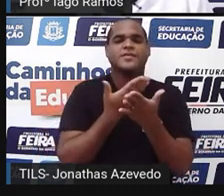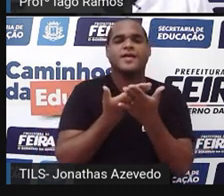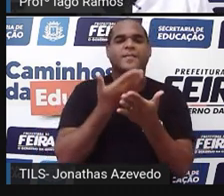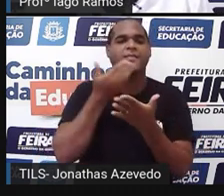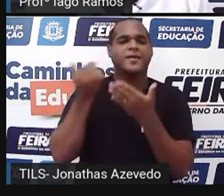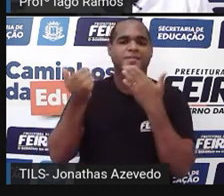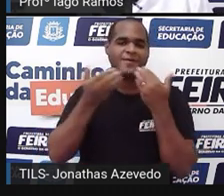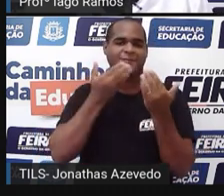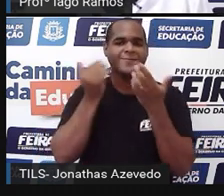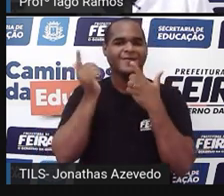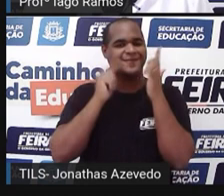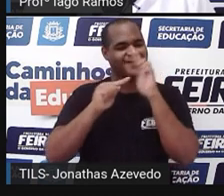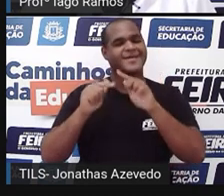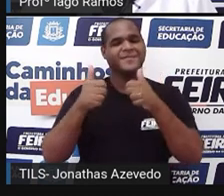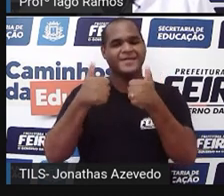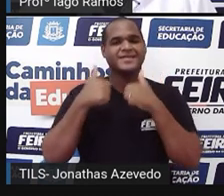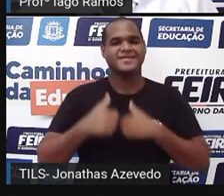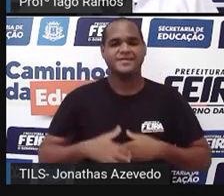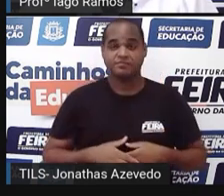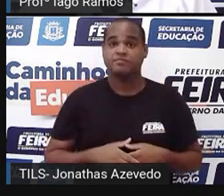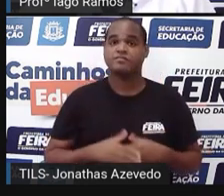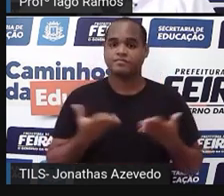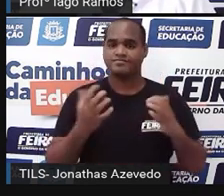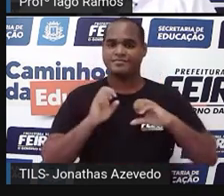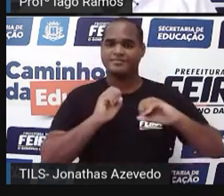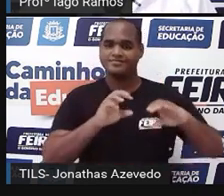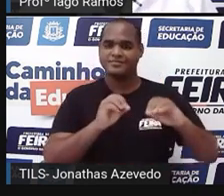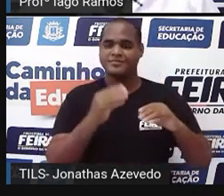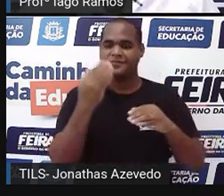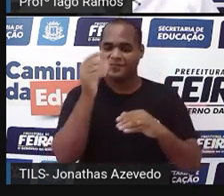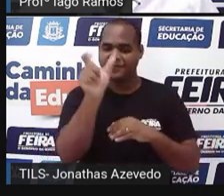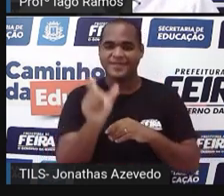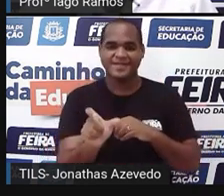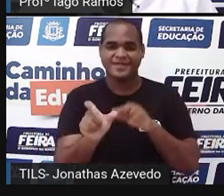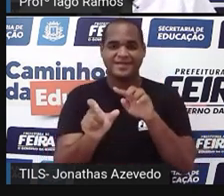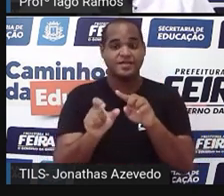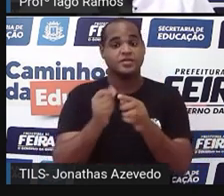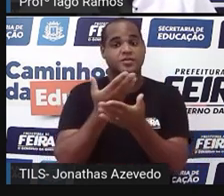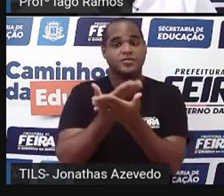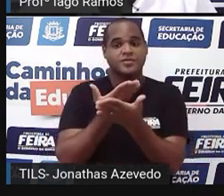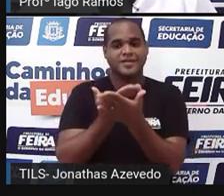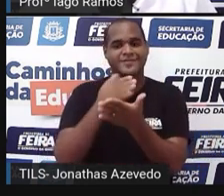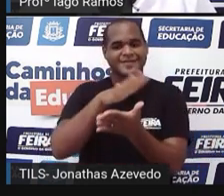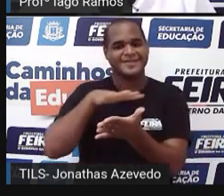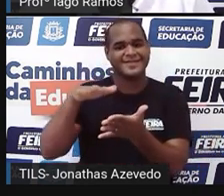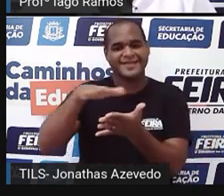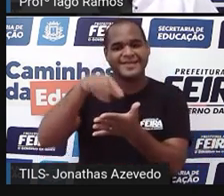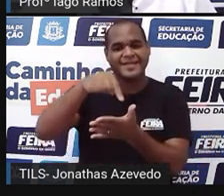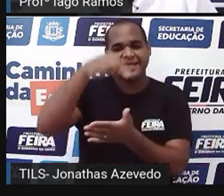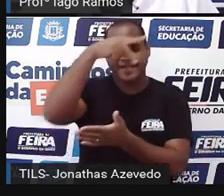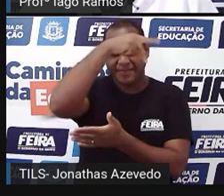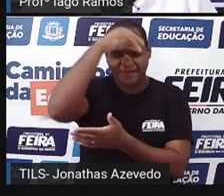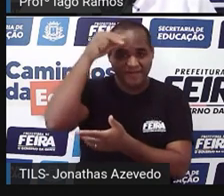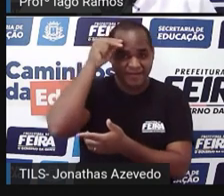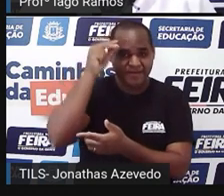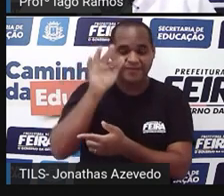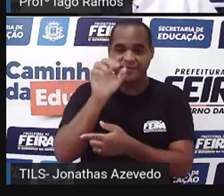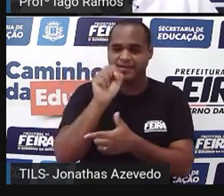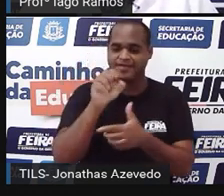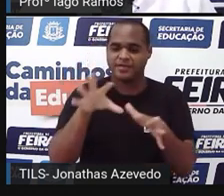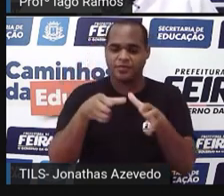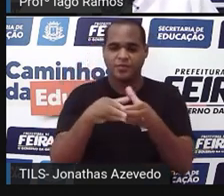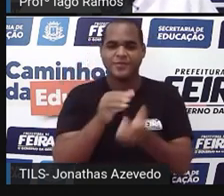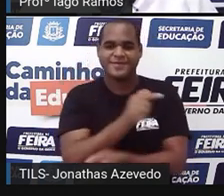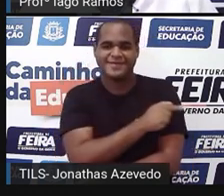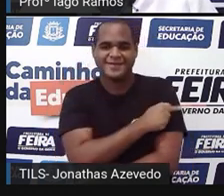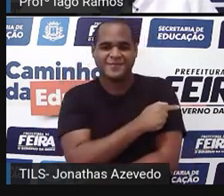que a gente conseguir fazer por aqui tá bom essa aula é para você que é estudante a nossa rede Municipal de Ensino dastur